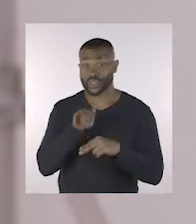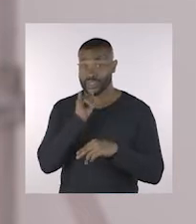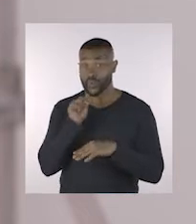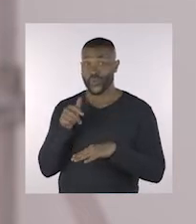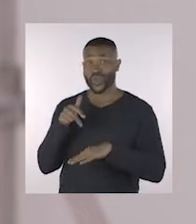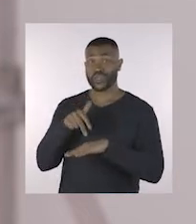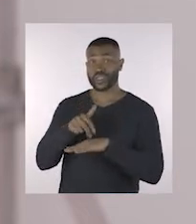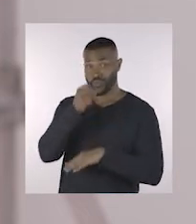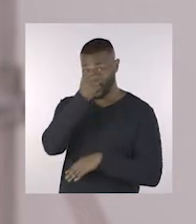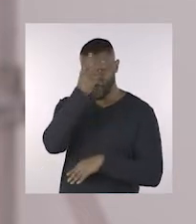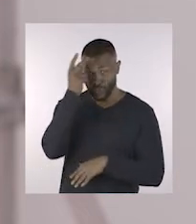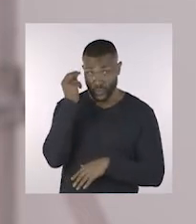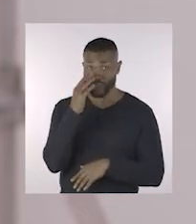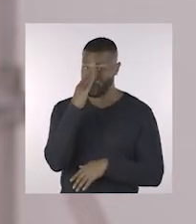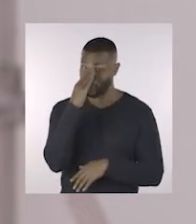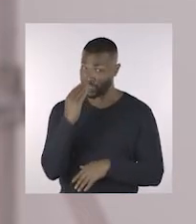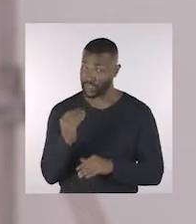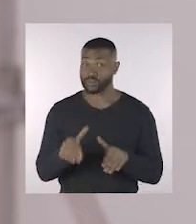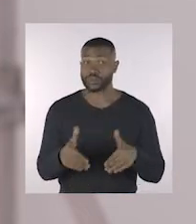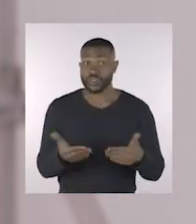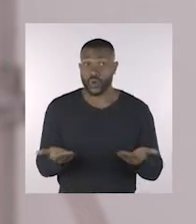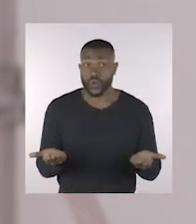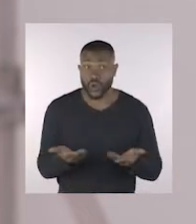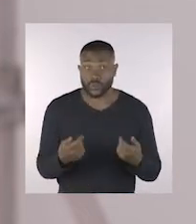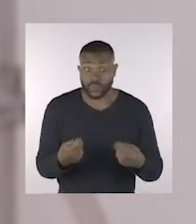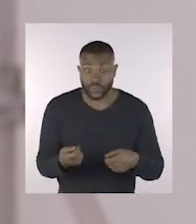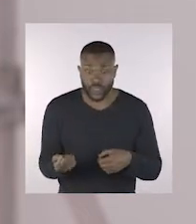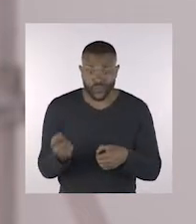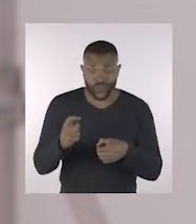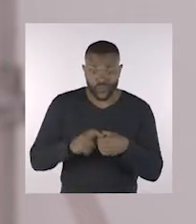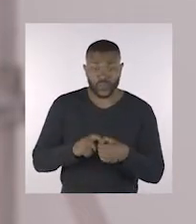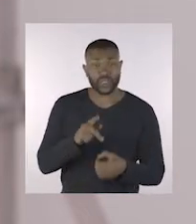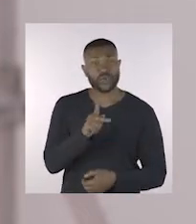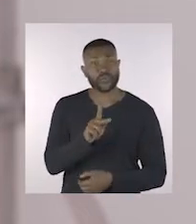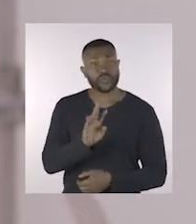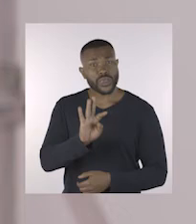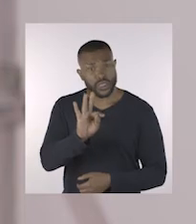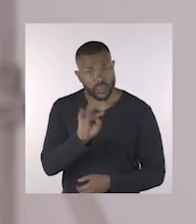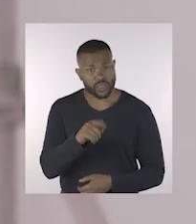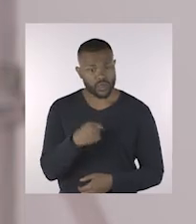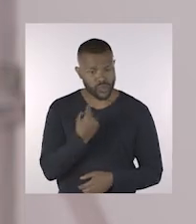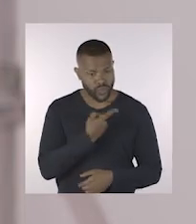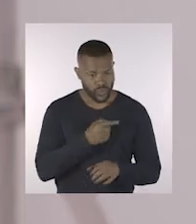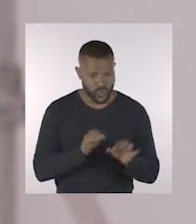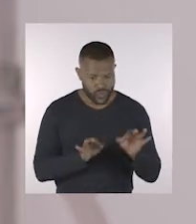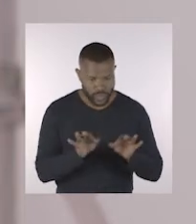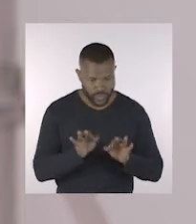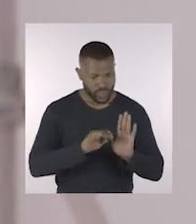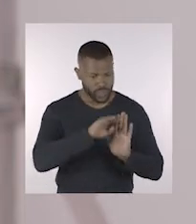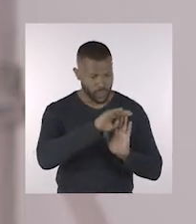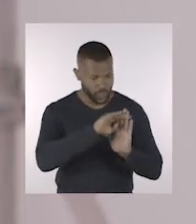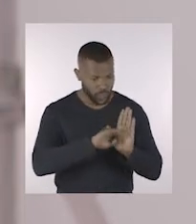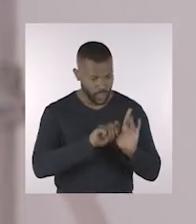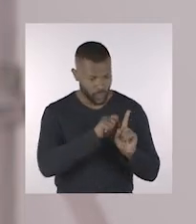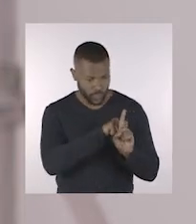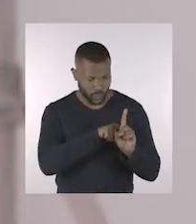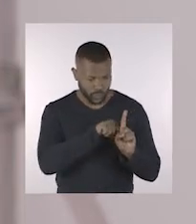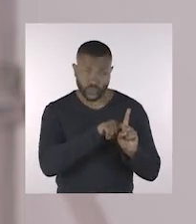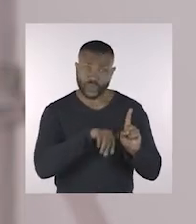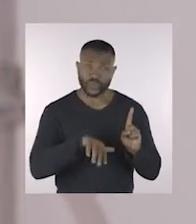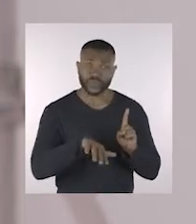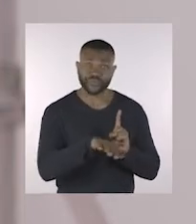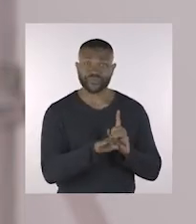que entram governo do PSDB e tá na hora então da gente voltar o PT para a gente organizar os programas